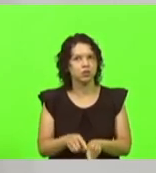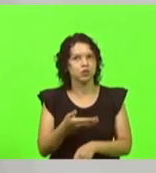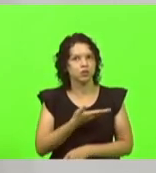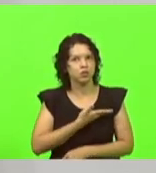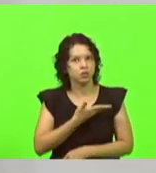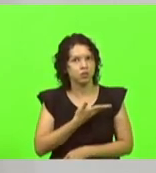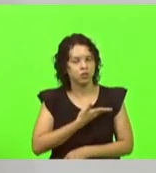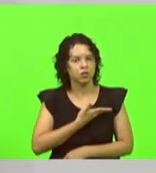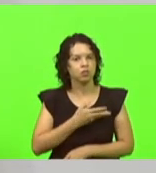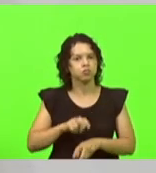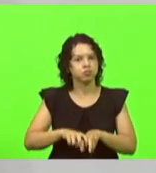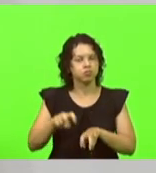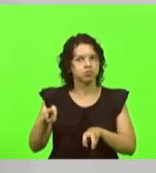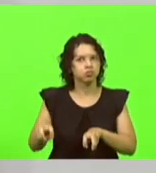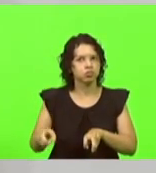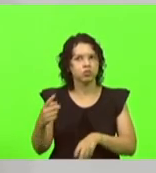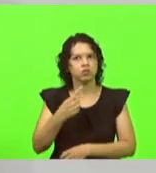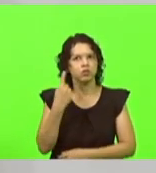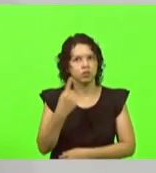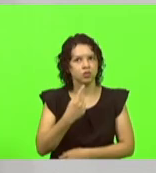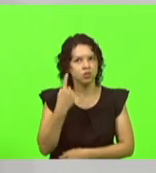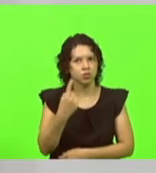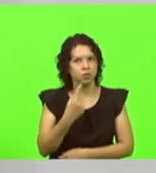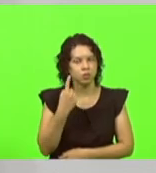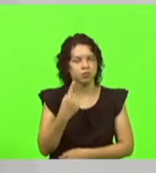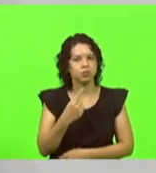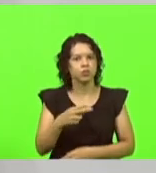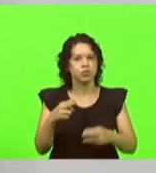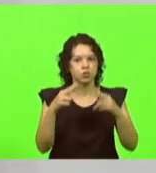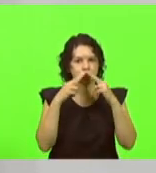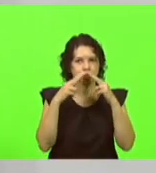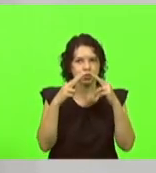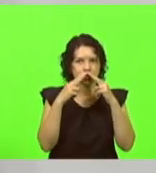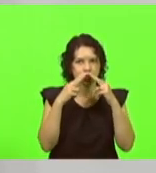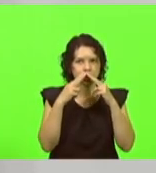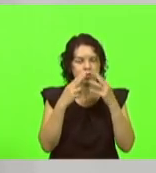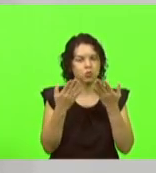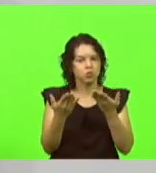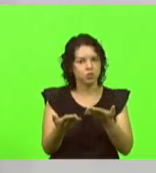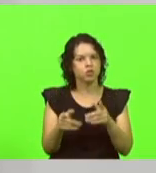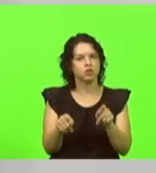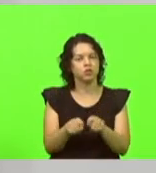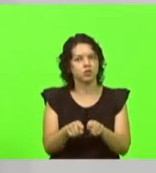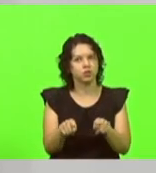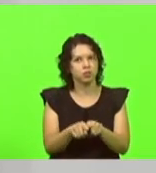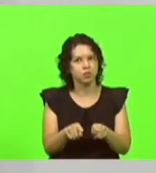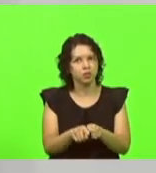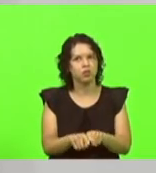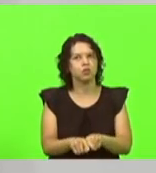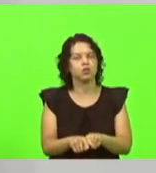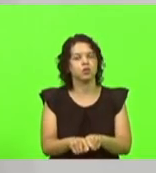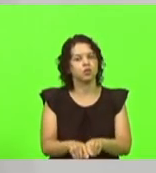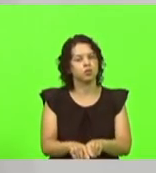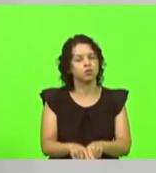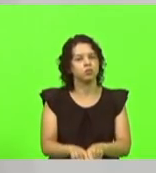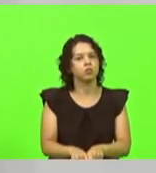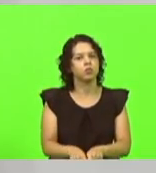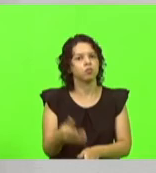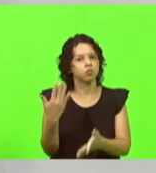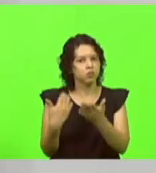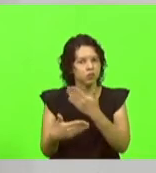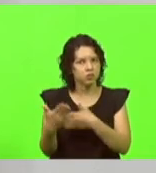bancada, deputado Romildo Titão. Vossa Excelência teve a oportunidade de